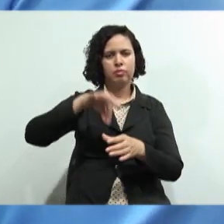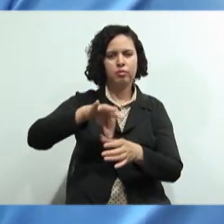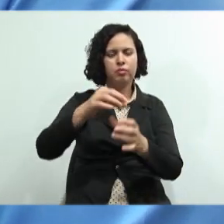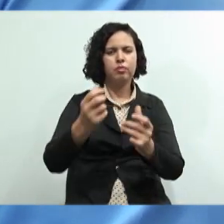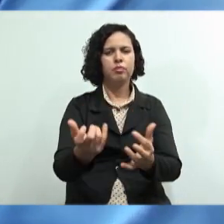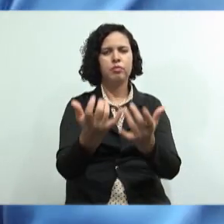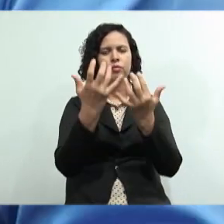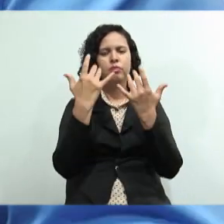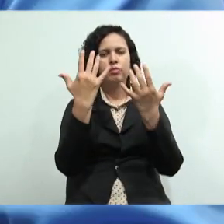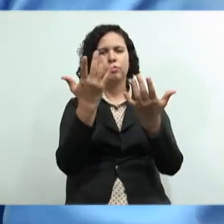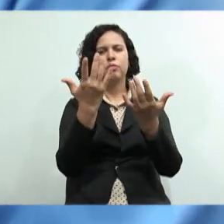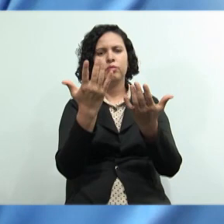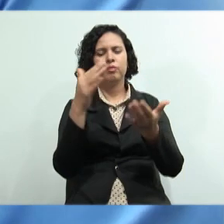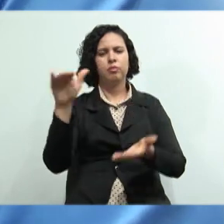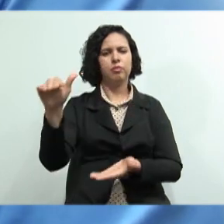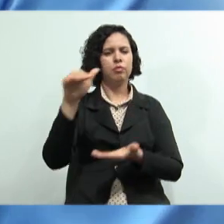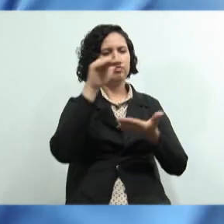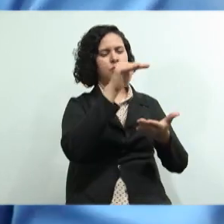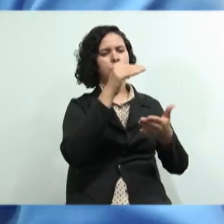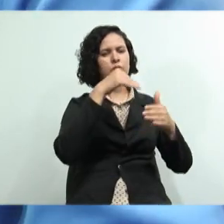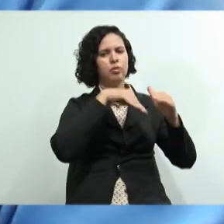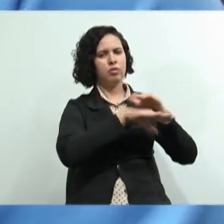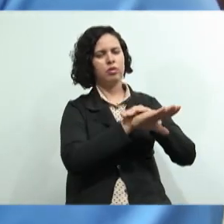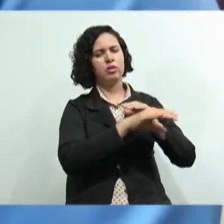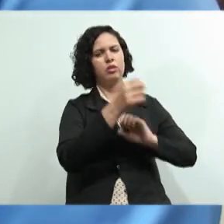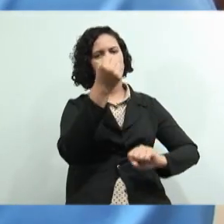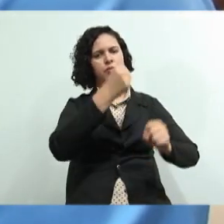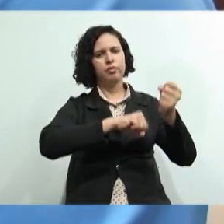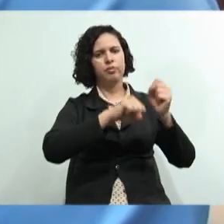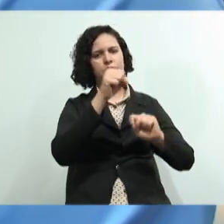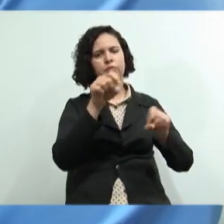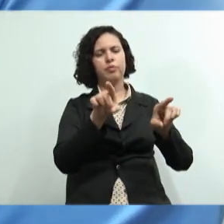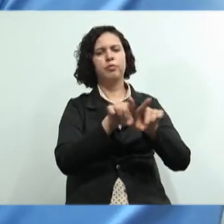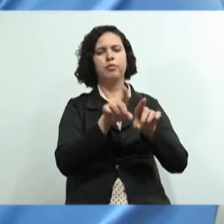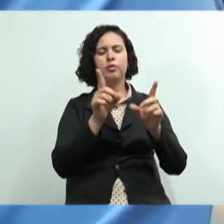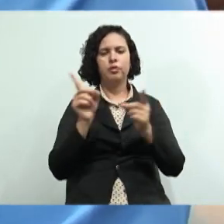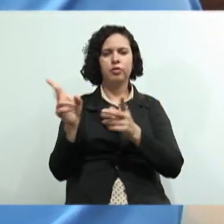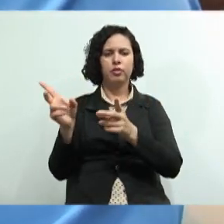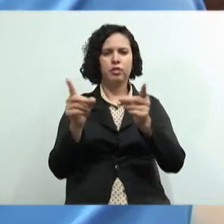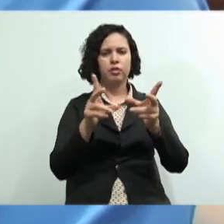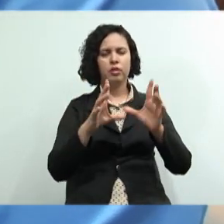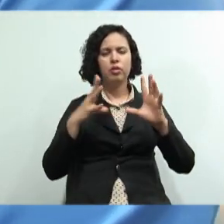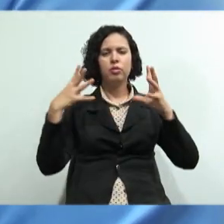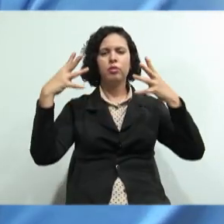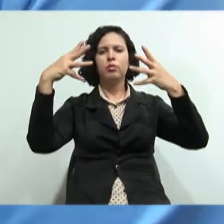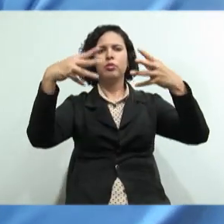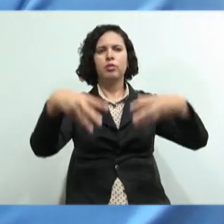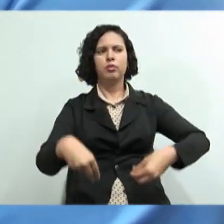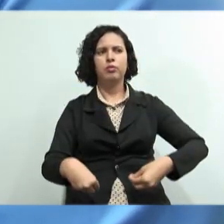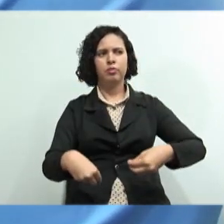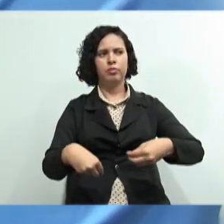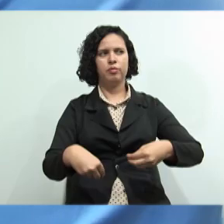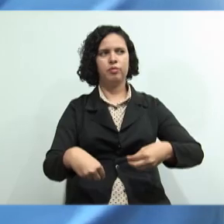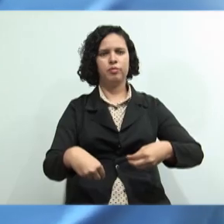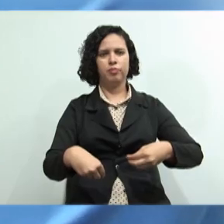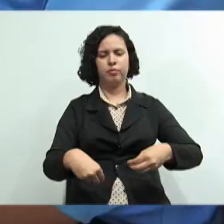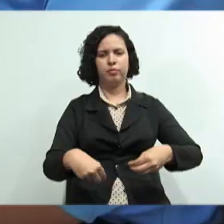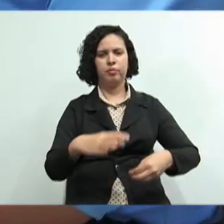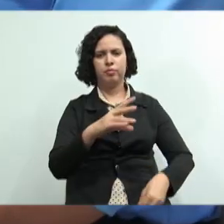armazenar, industrializar e até comercializar. Então, toda uma cadeia, a cooperativa